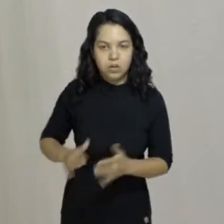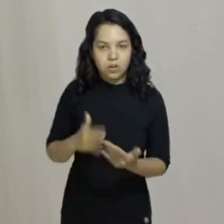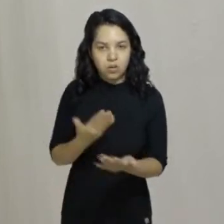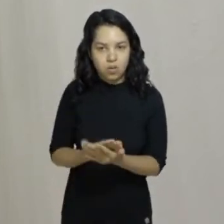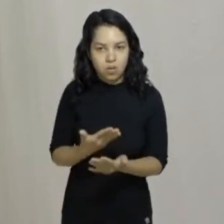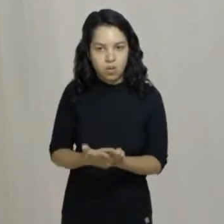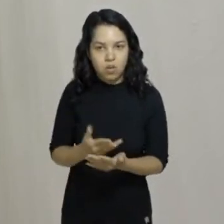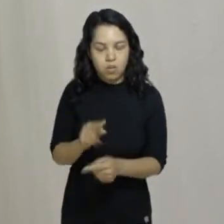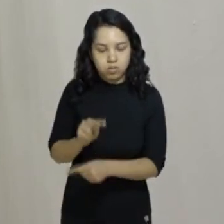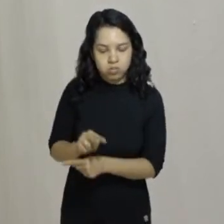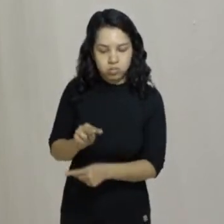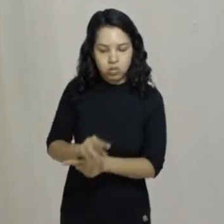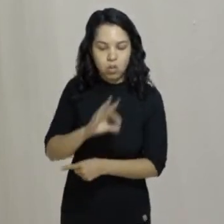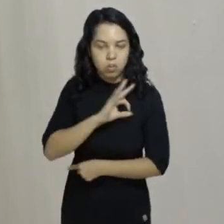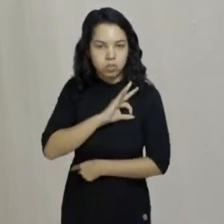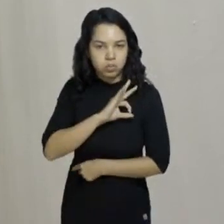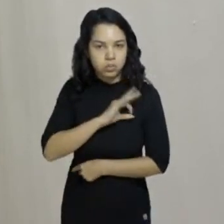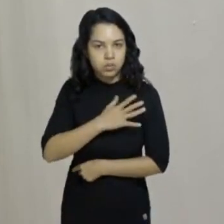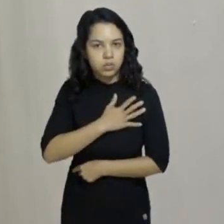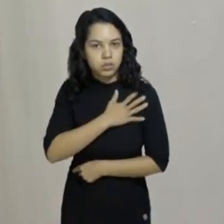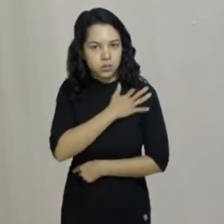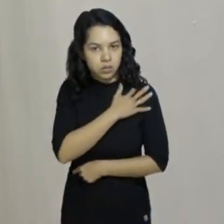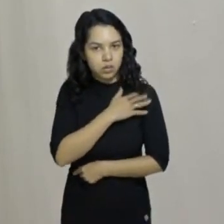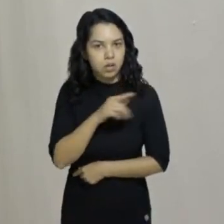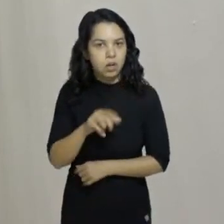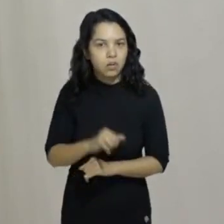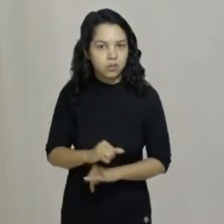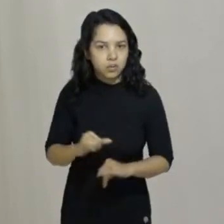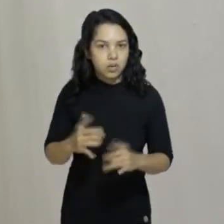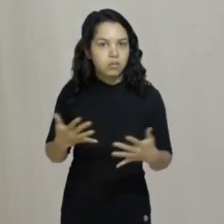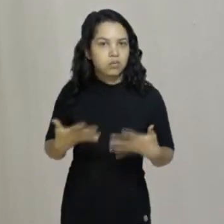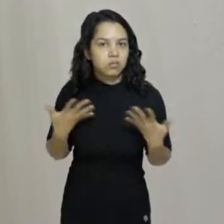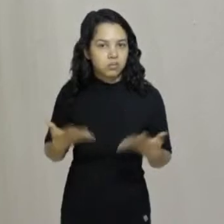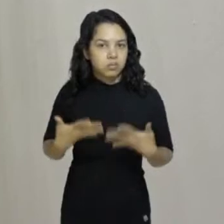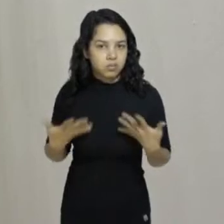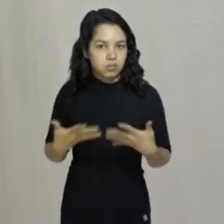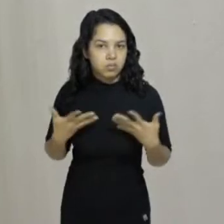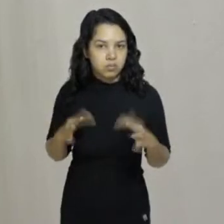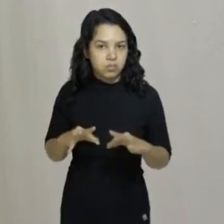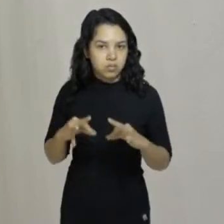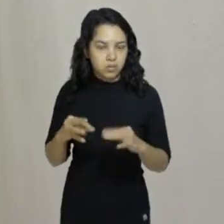policial militar manifestaram alegria todos 100%